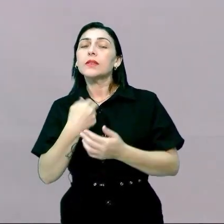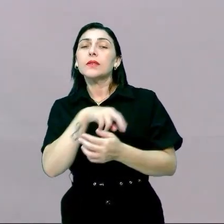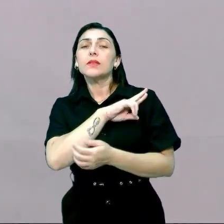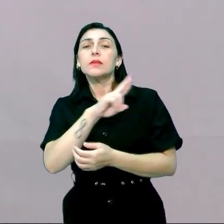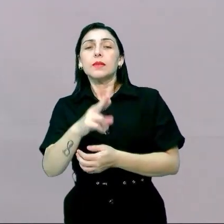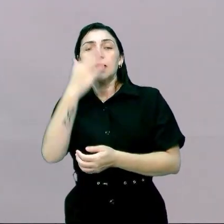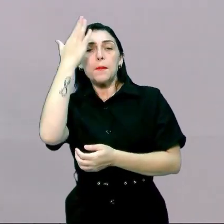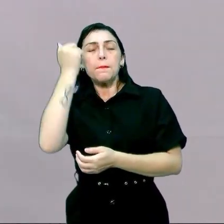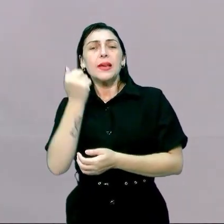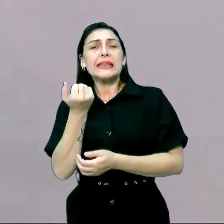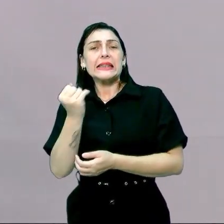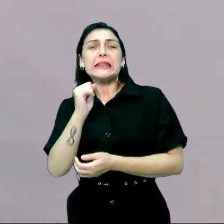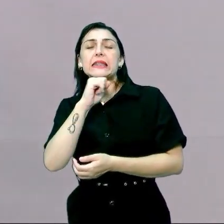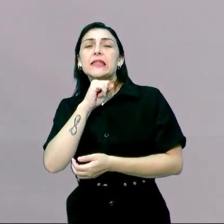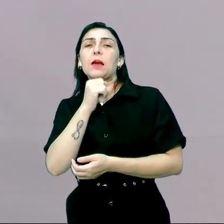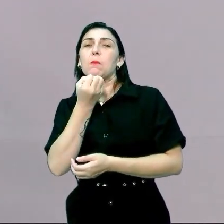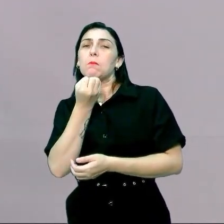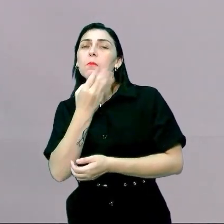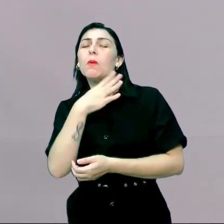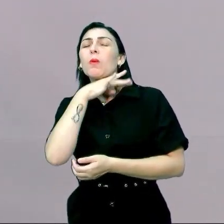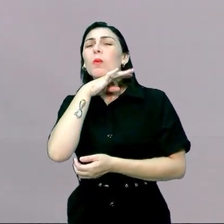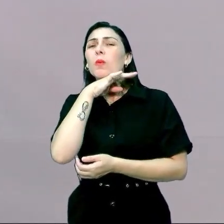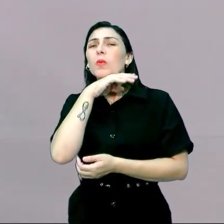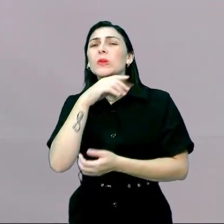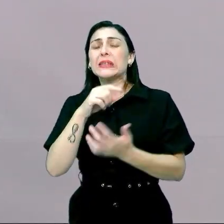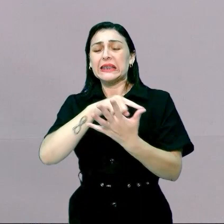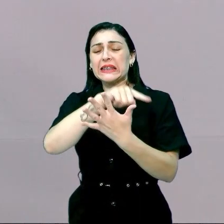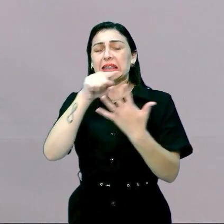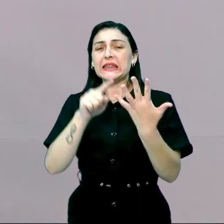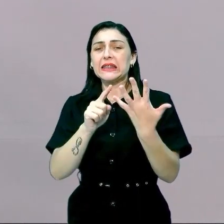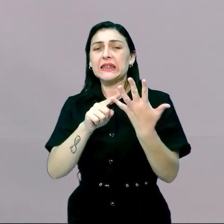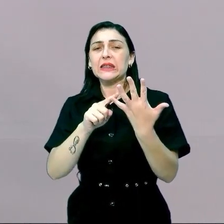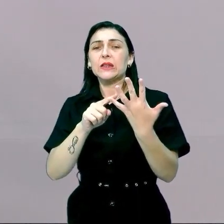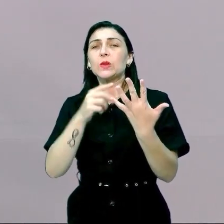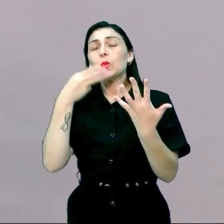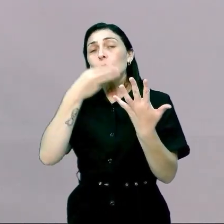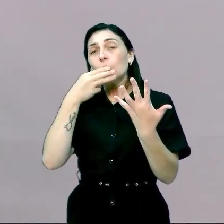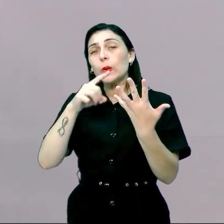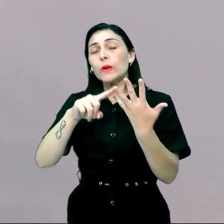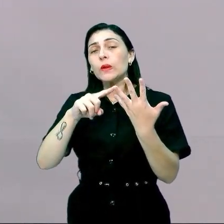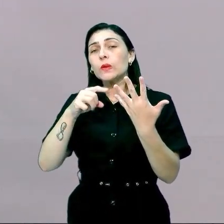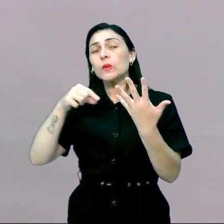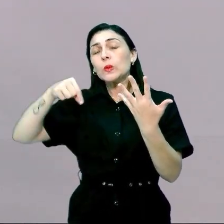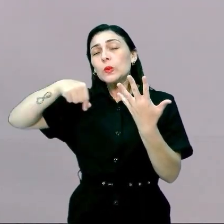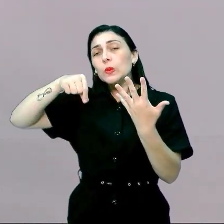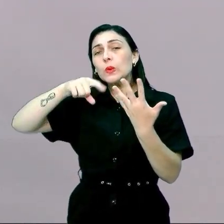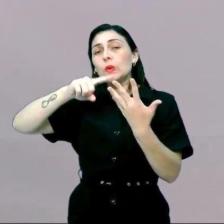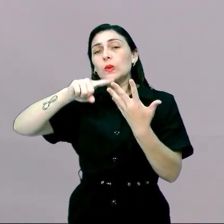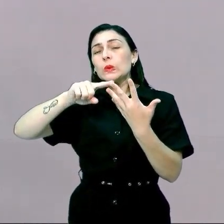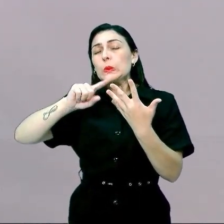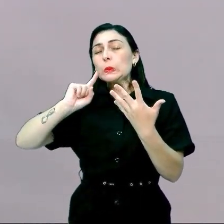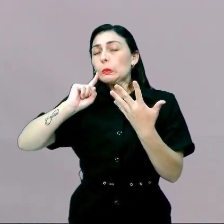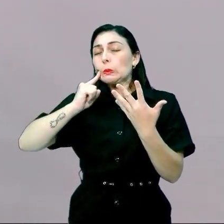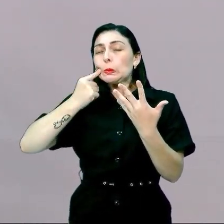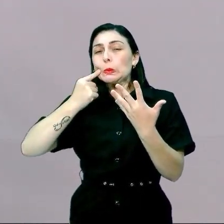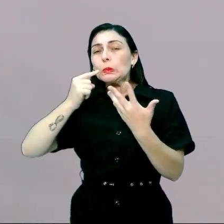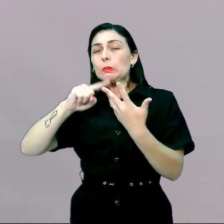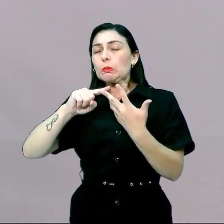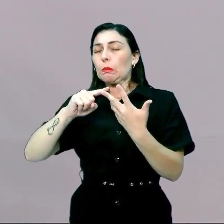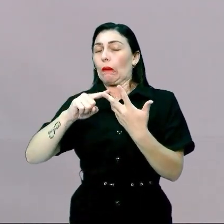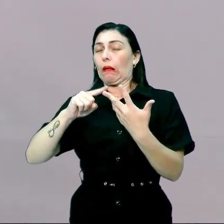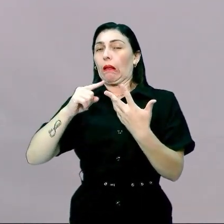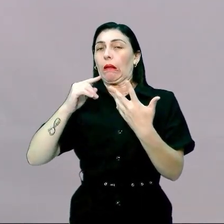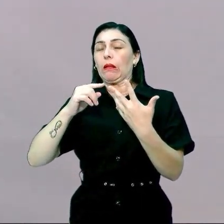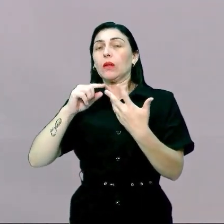os sabores. E no caso, temos 5 sabores. Temos o doce, salgado, azedo,